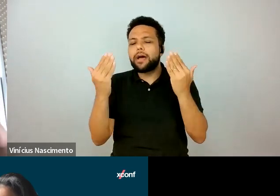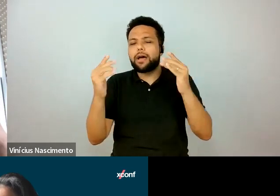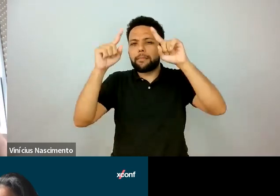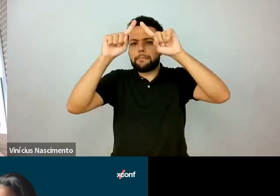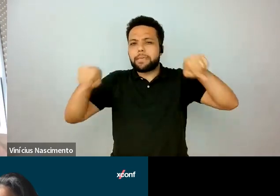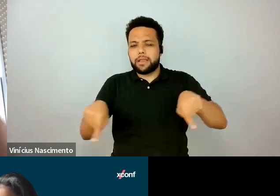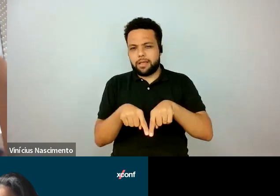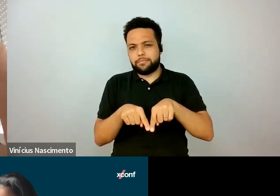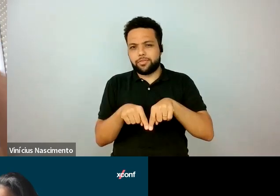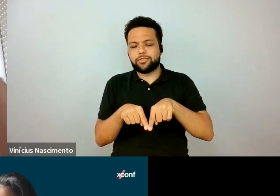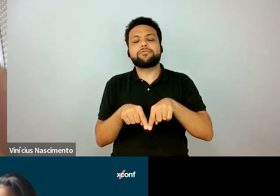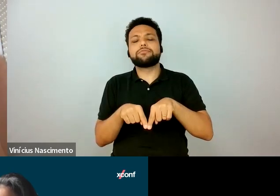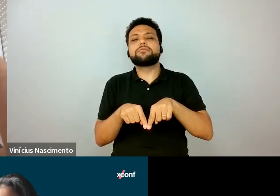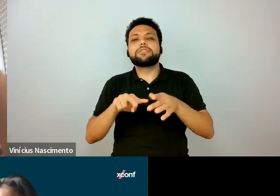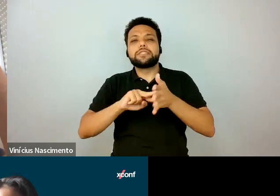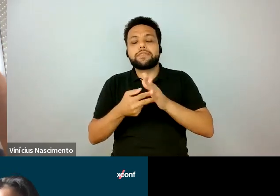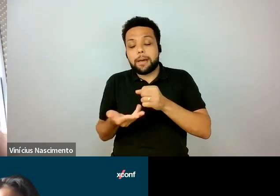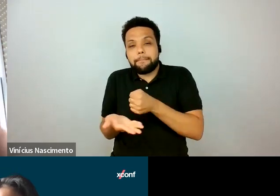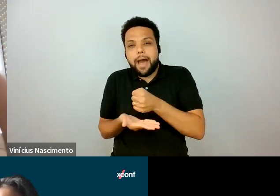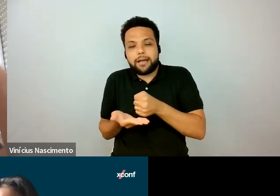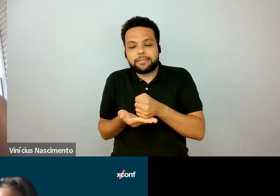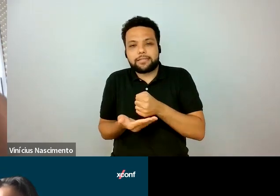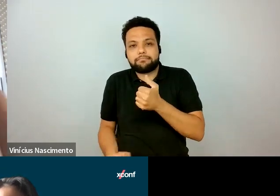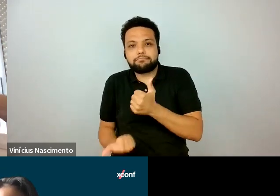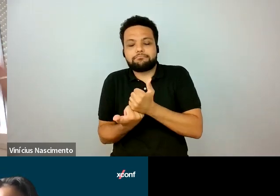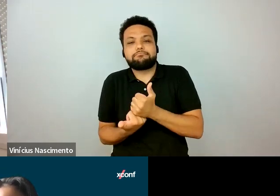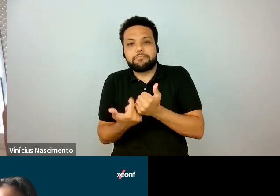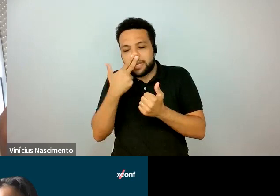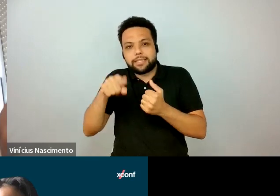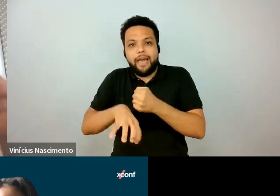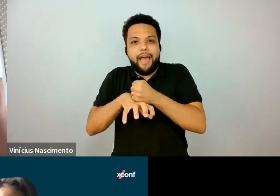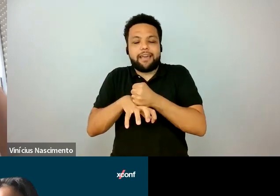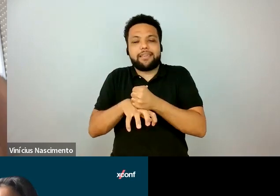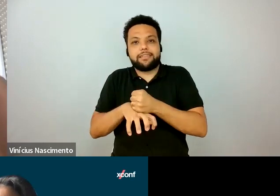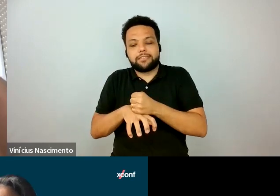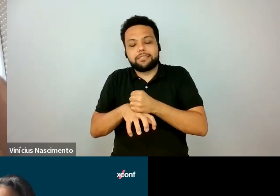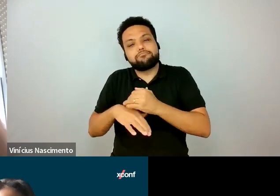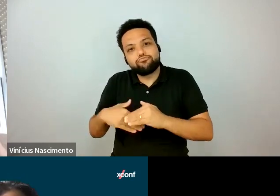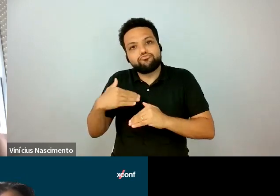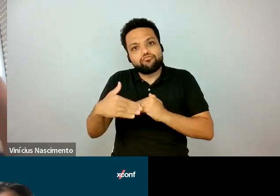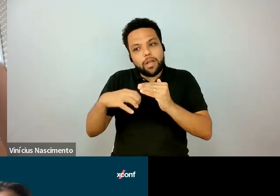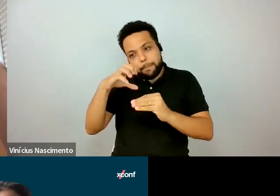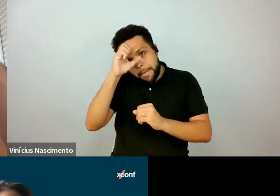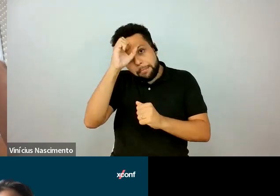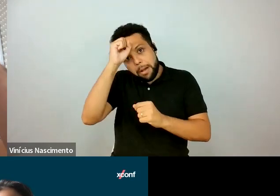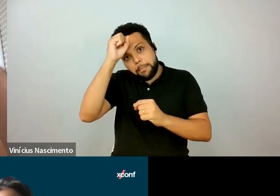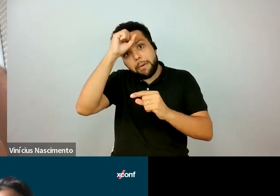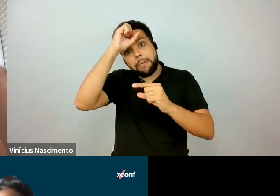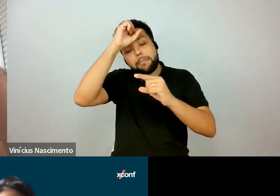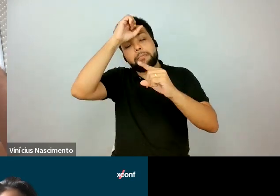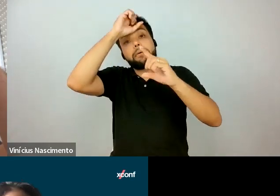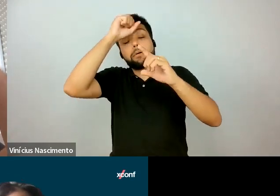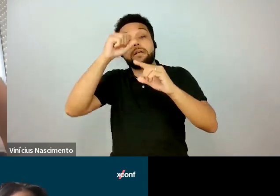que fundamenta tudo que a gente foi aprendendo depois. Tudo que a gente aprende, de ponto de vista técnico, a gente tem que ter um